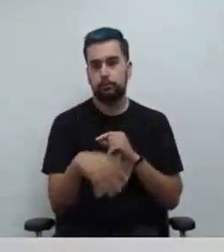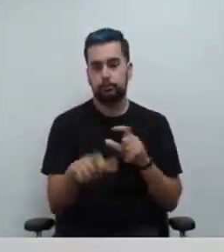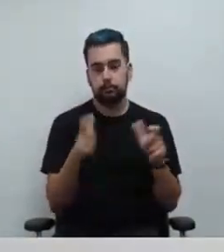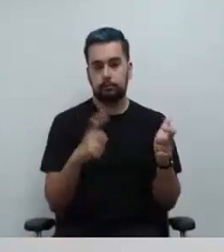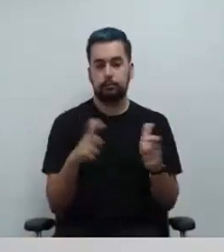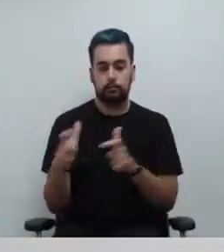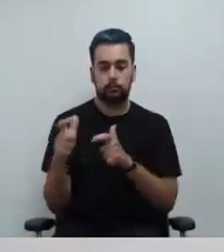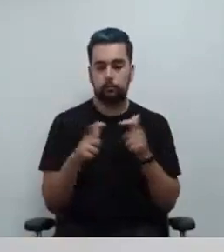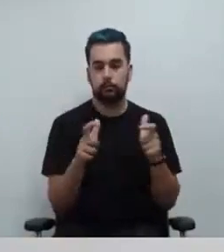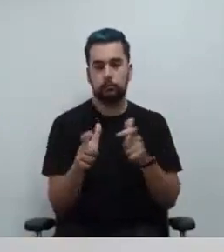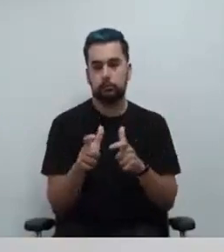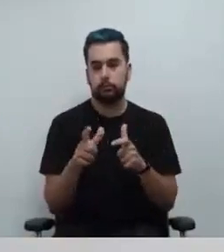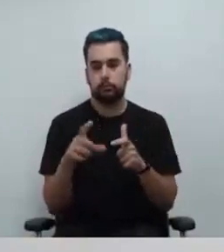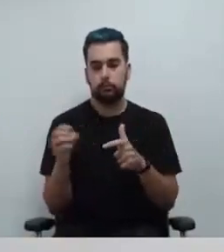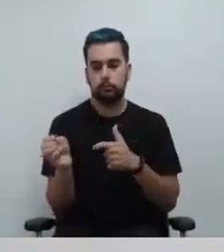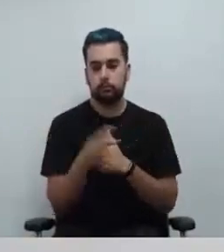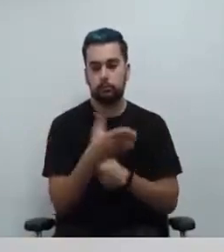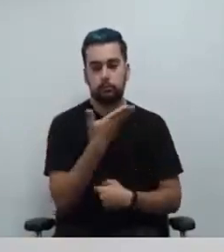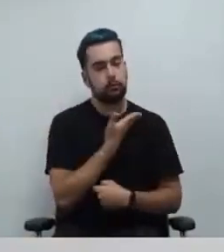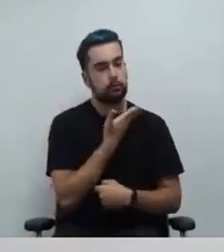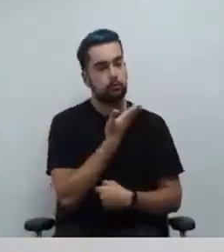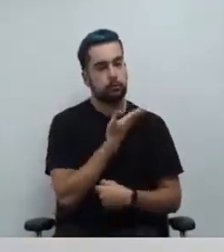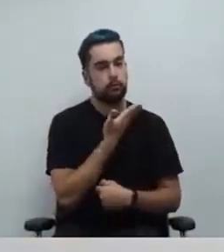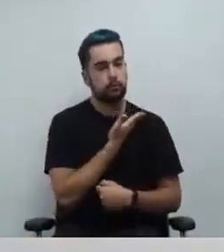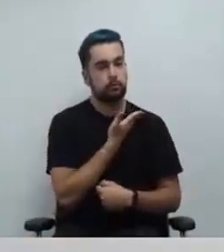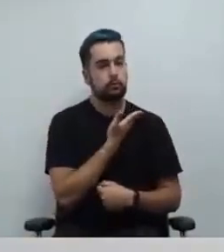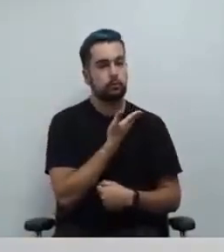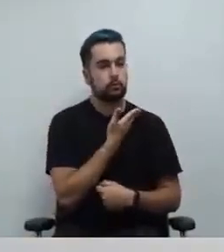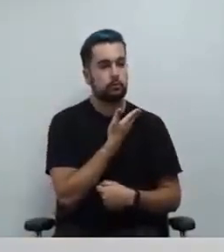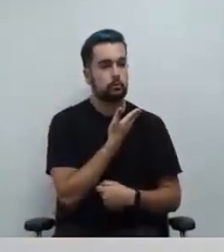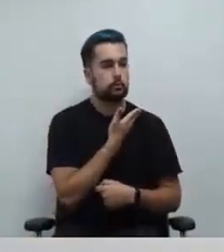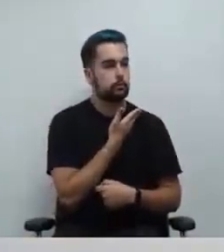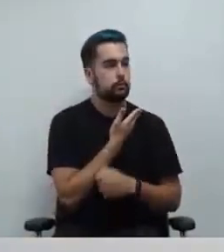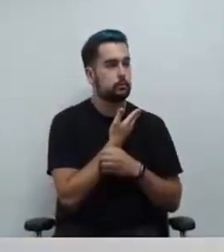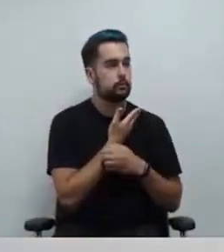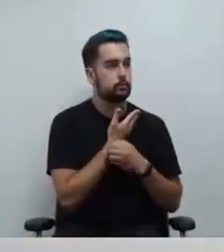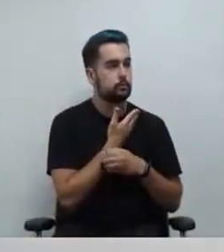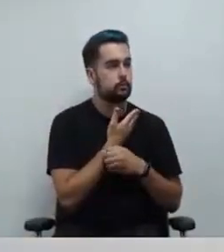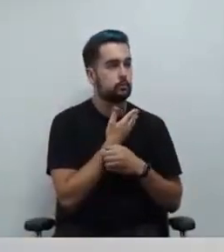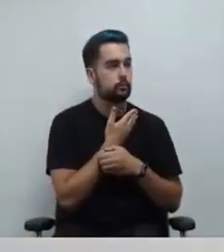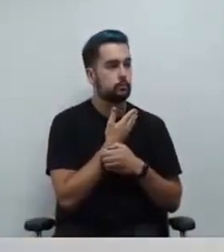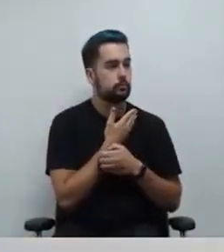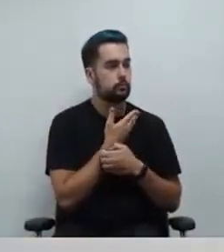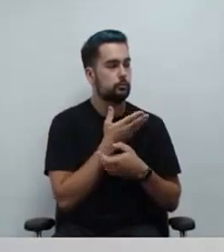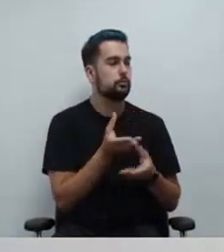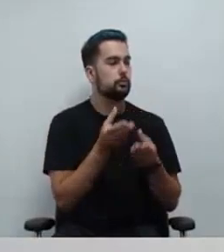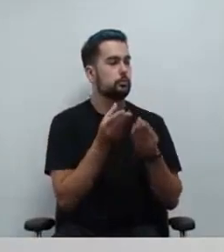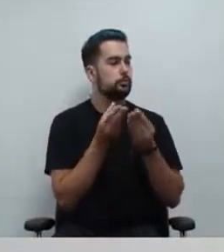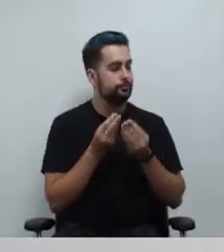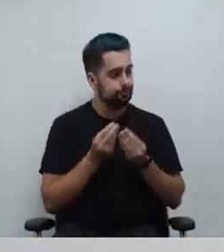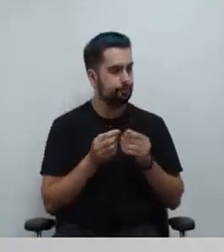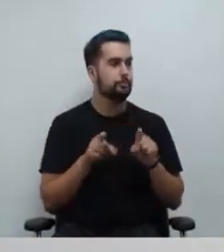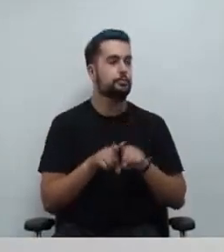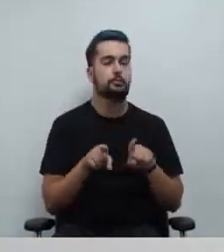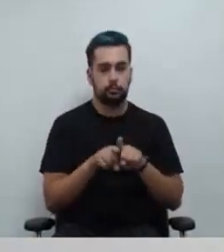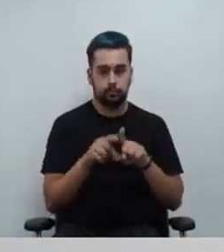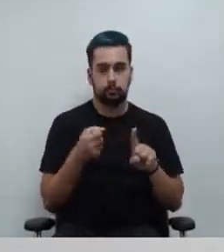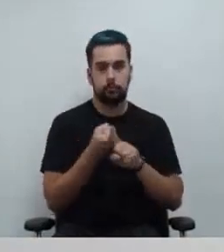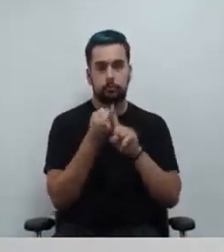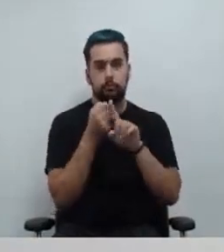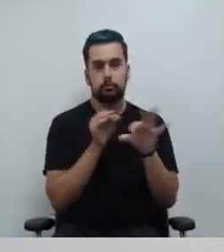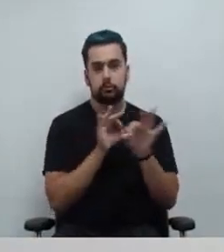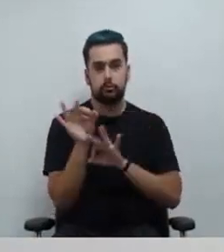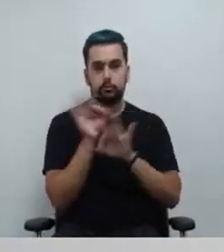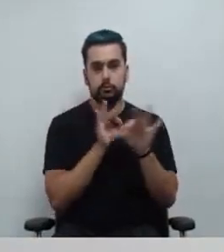locais onde os novos colegas serão recebidos, né? Isso implica num